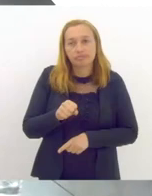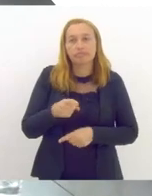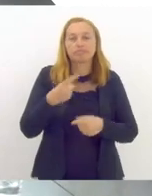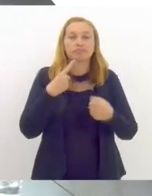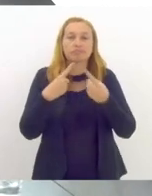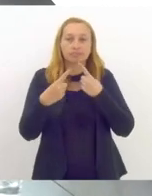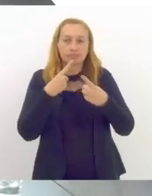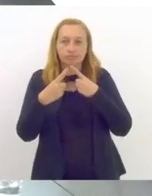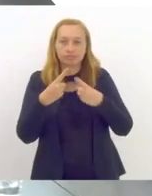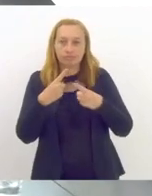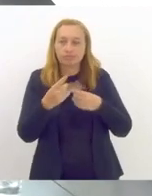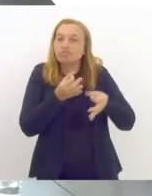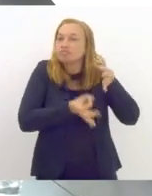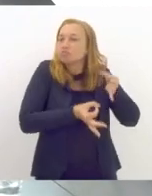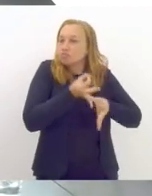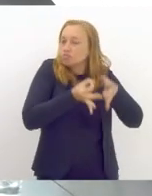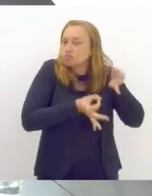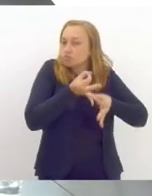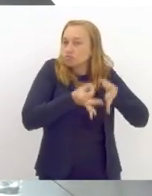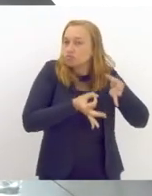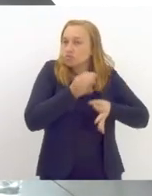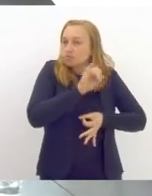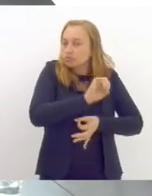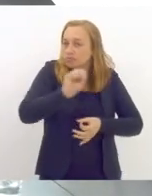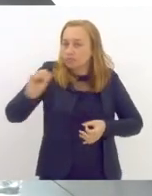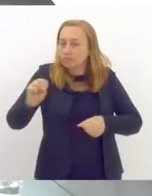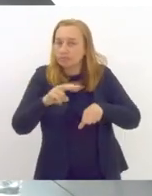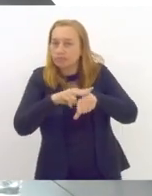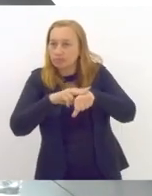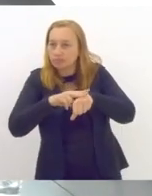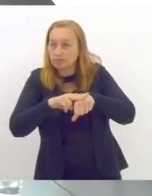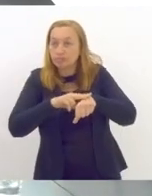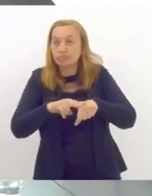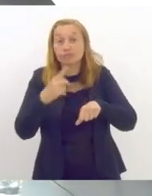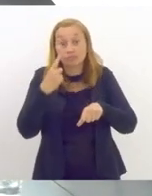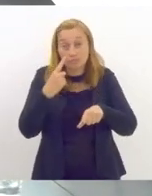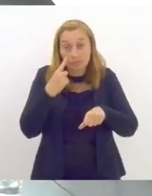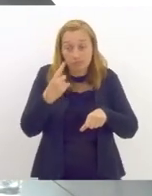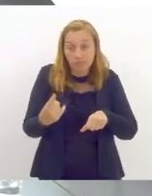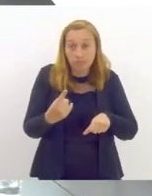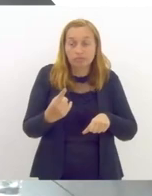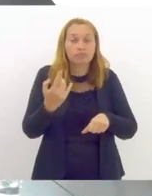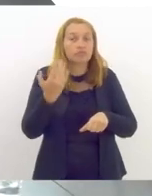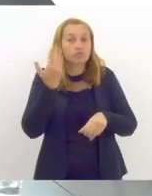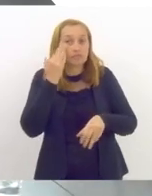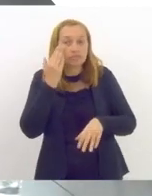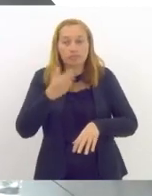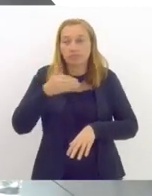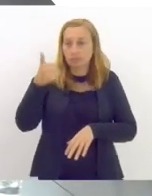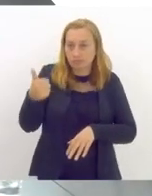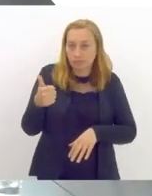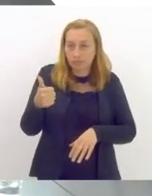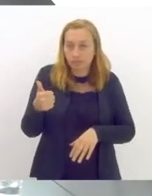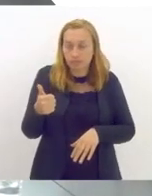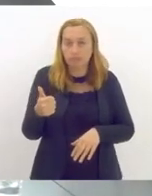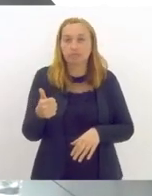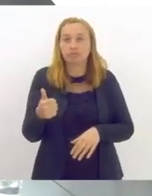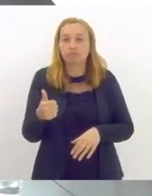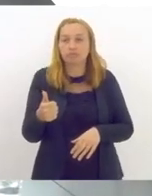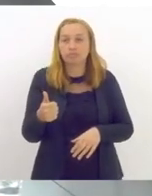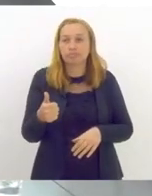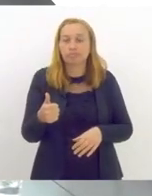discussão jurídica que tem a questão de ICMS Verde vamos esgotar esse entendimento vamos entender